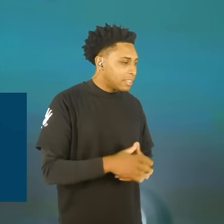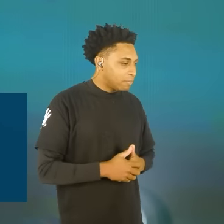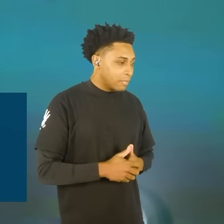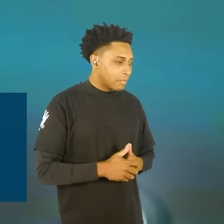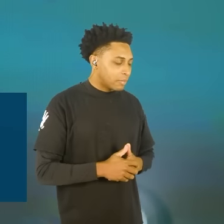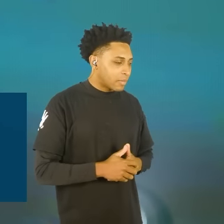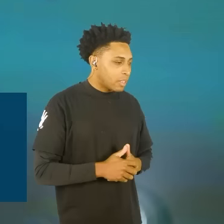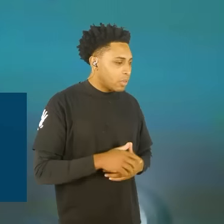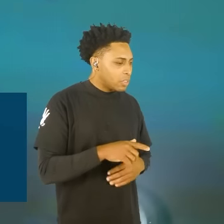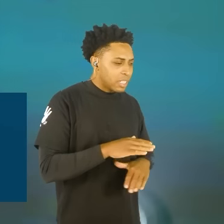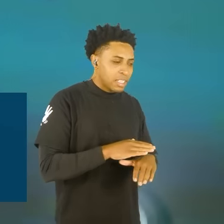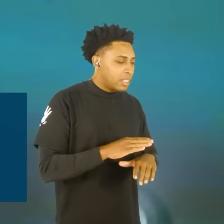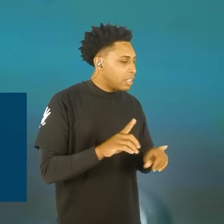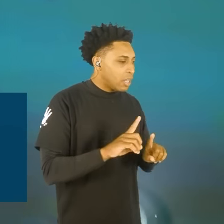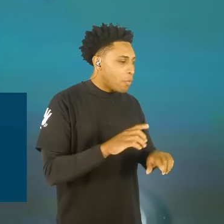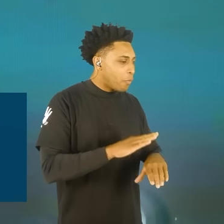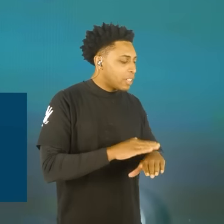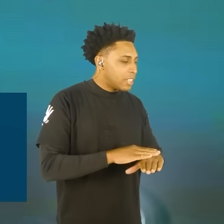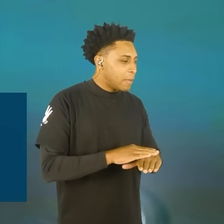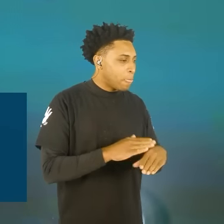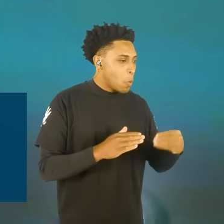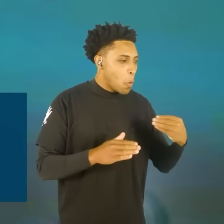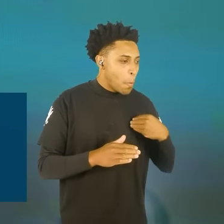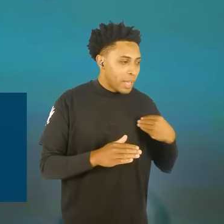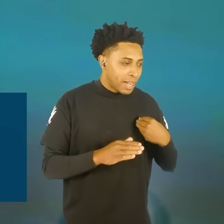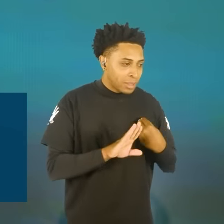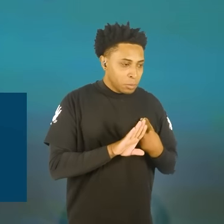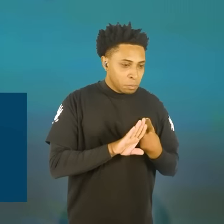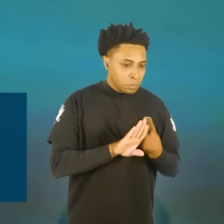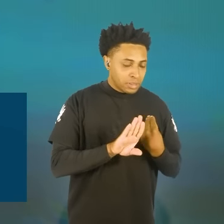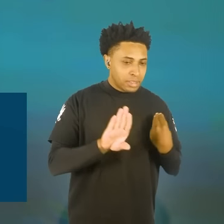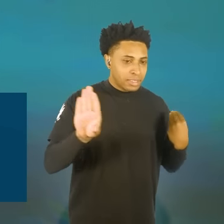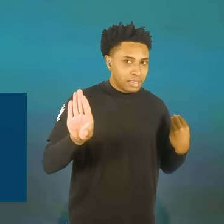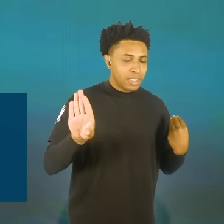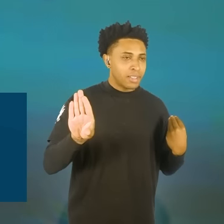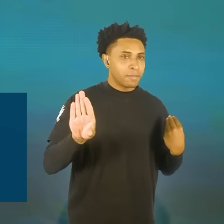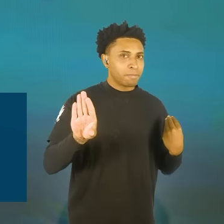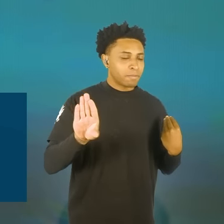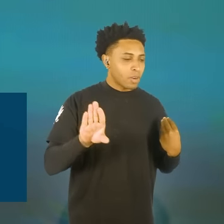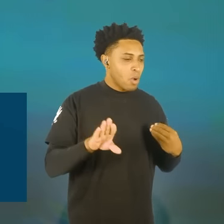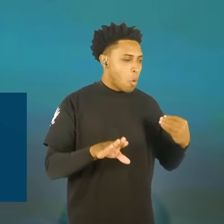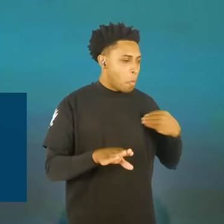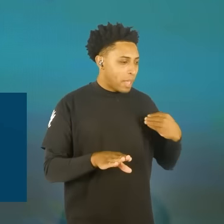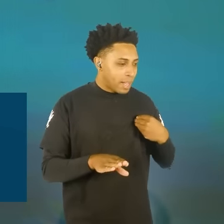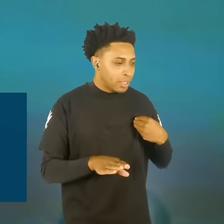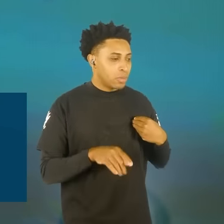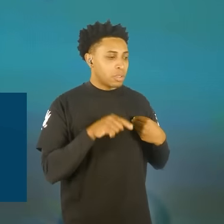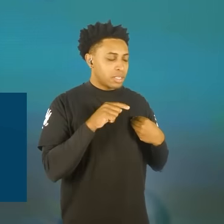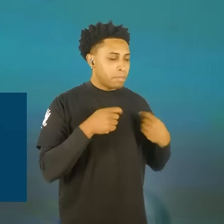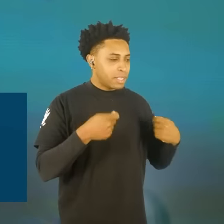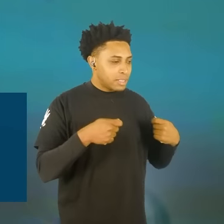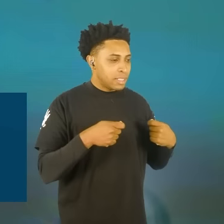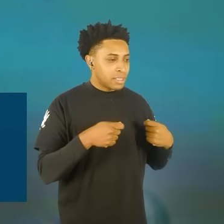Se porém não fizer, saiba que o pecado o espreita à porta. Ele deseja governá-lo, mas você deve dominá-lo. O